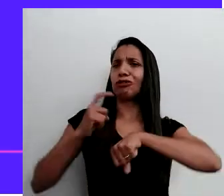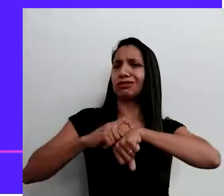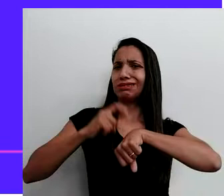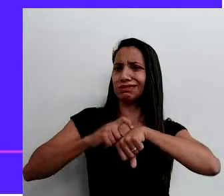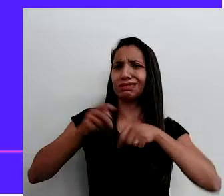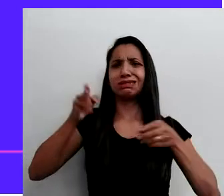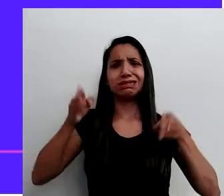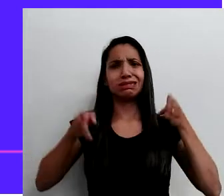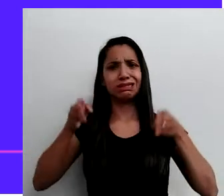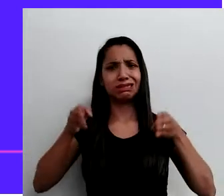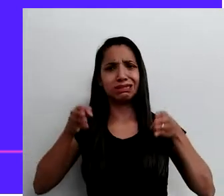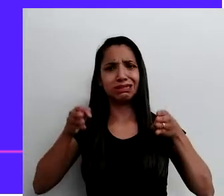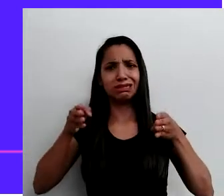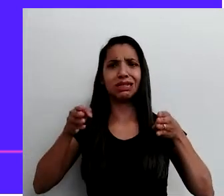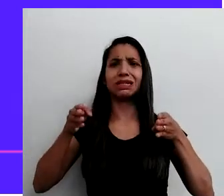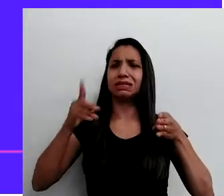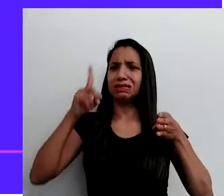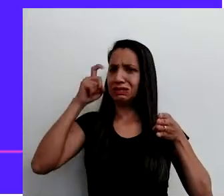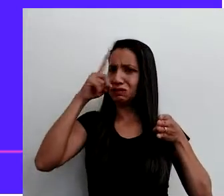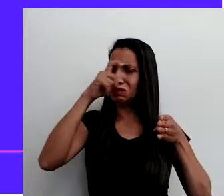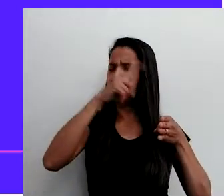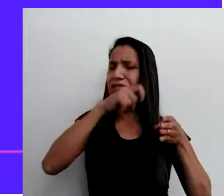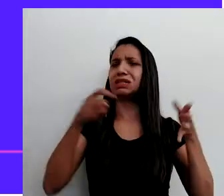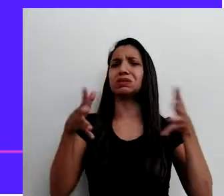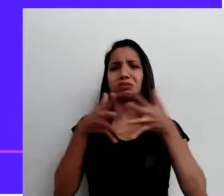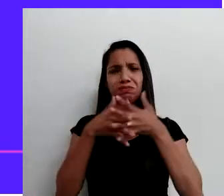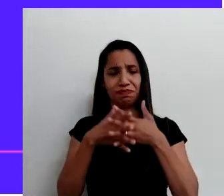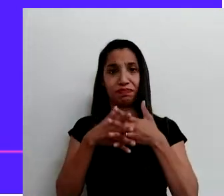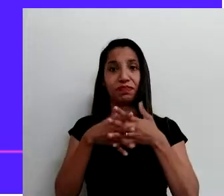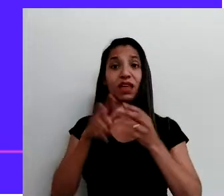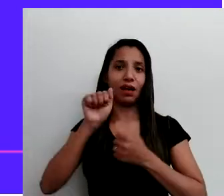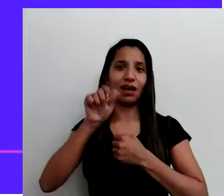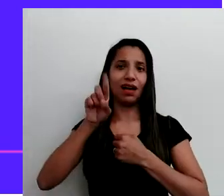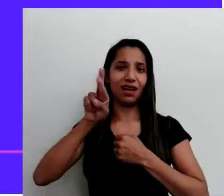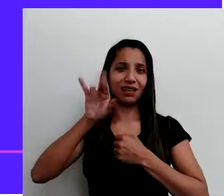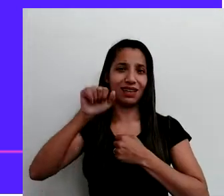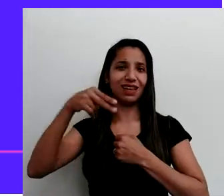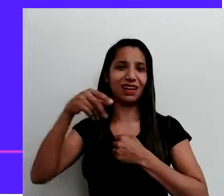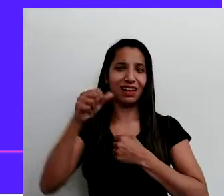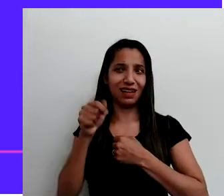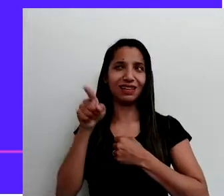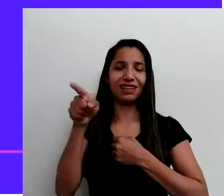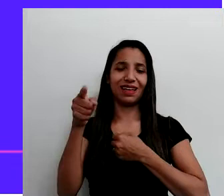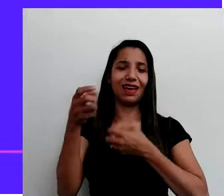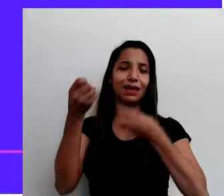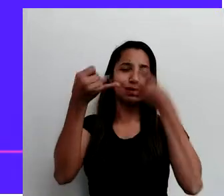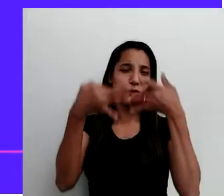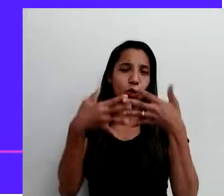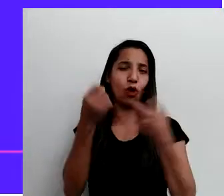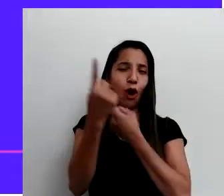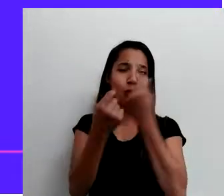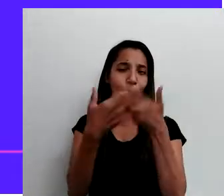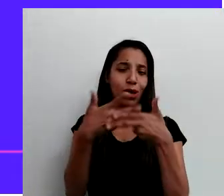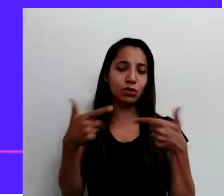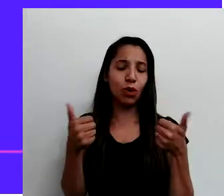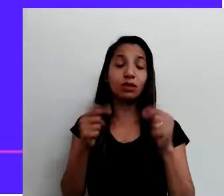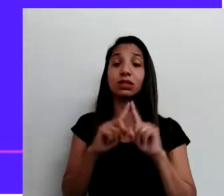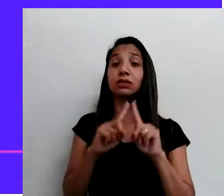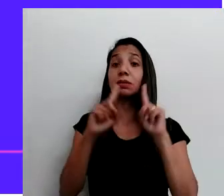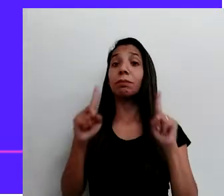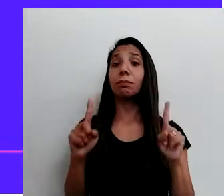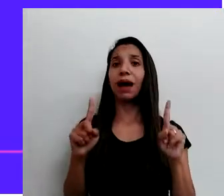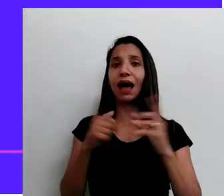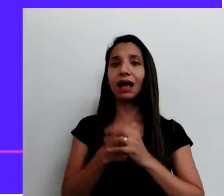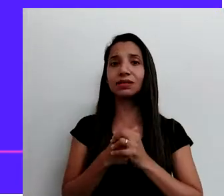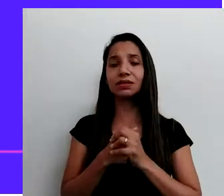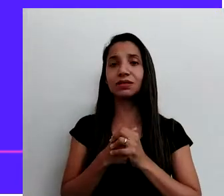nisso, até porque a Adriana já falou super bem, né, levantou vários pontos, mas eu acho que tem